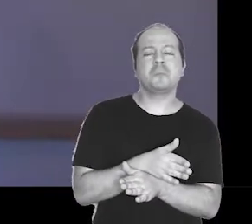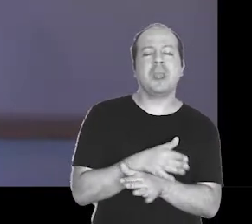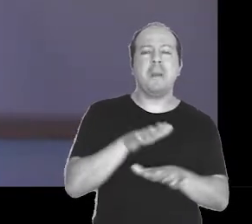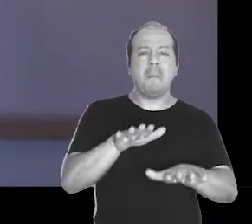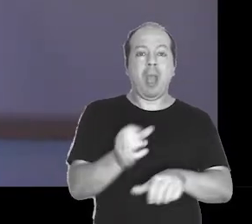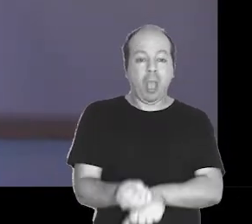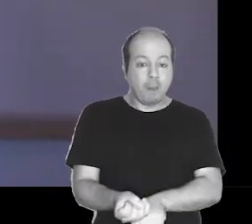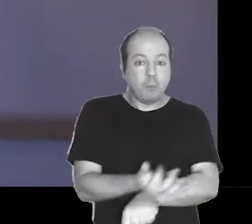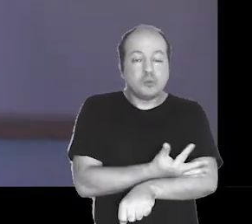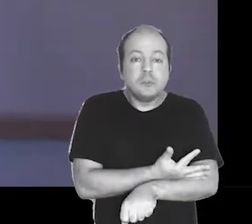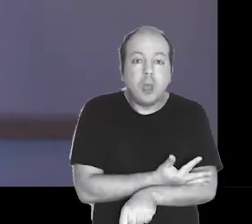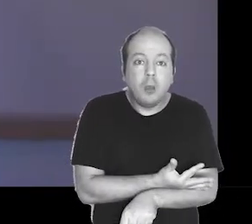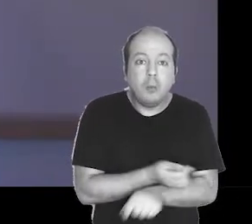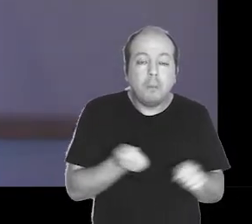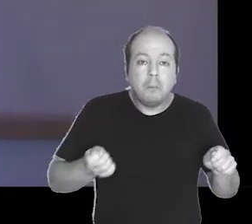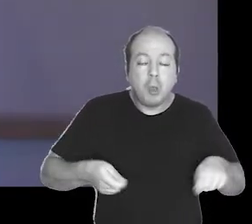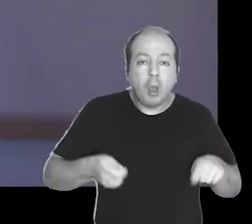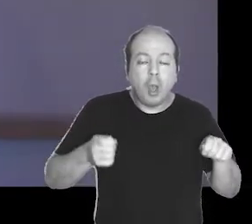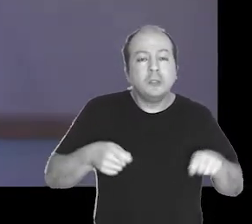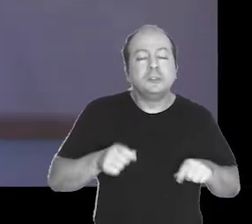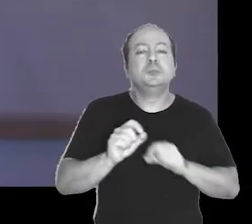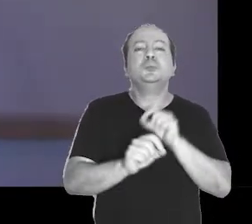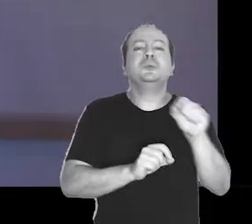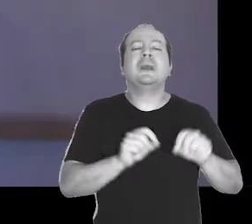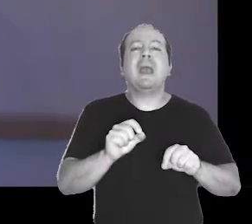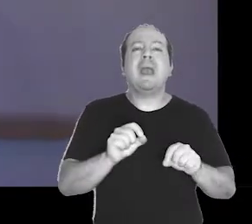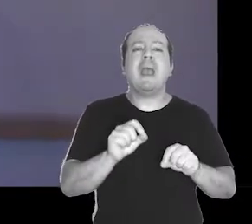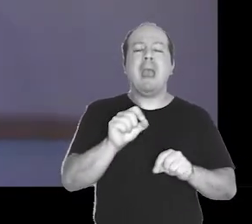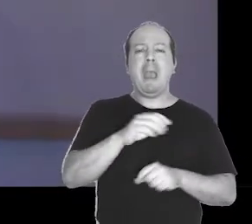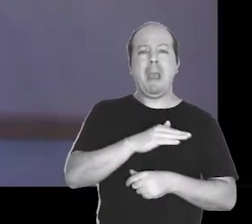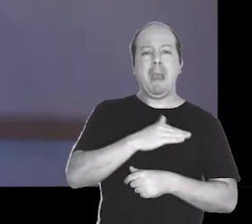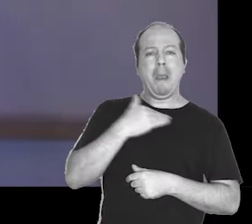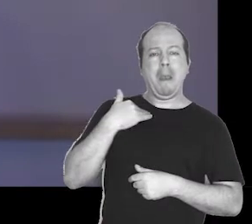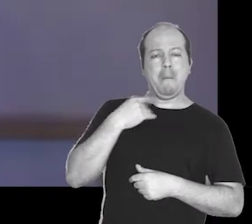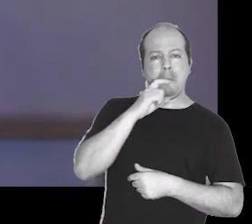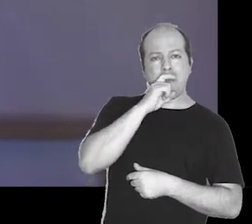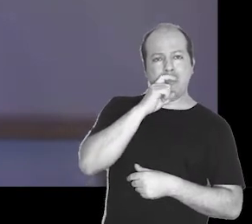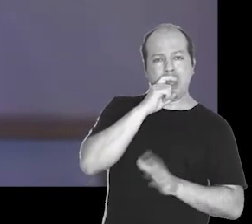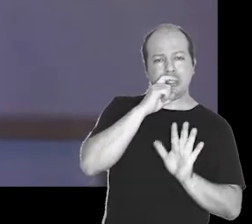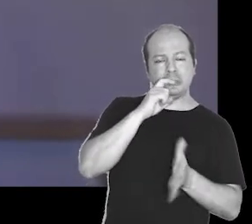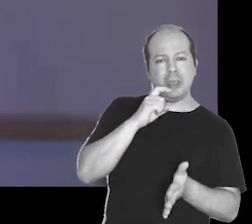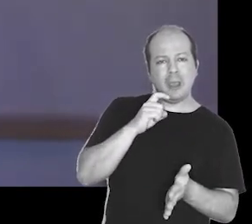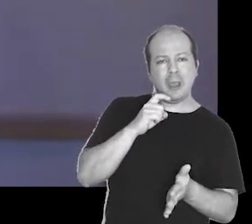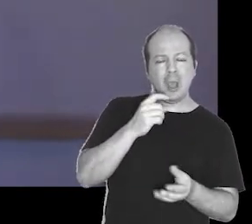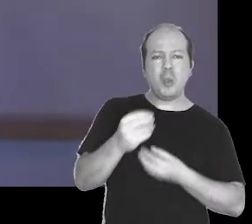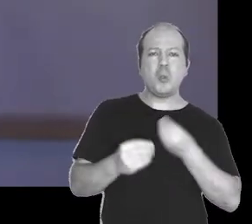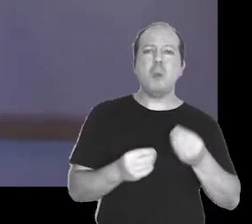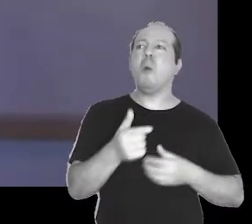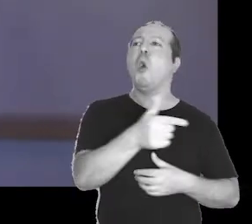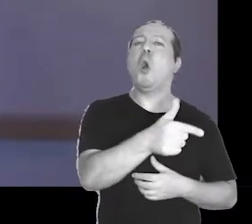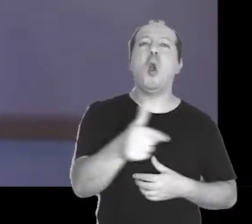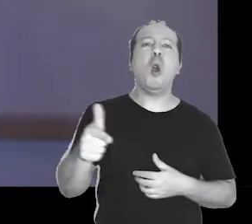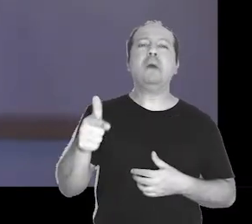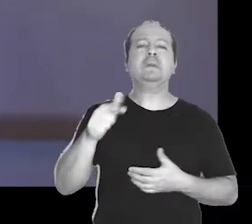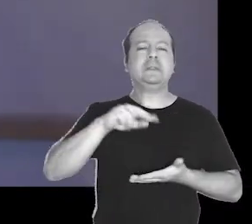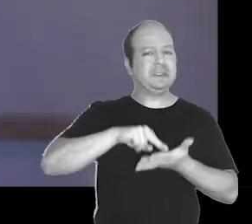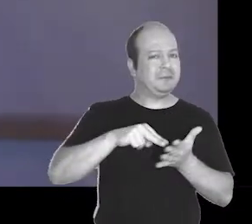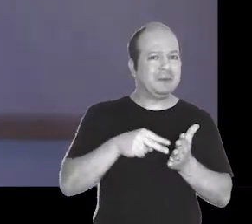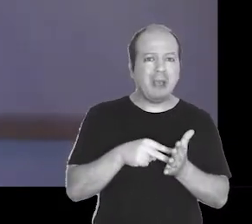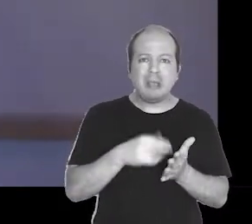da emoção. Afinal, havia perdido o pai. Logo, não tem qualquer outro